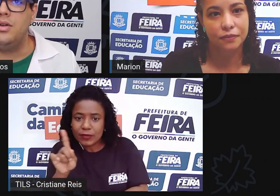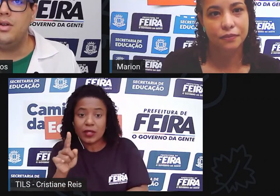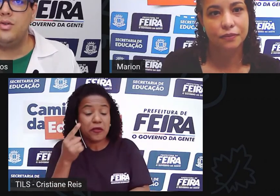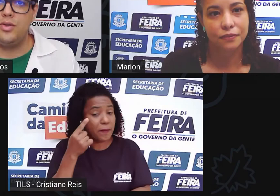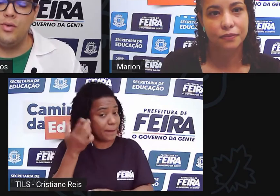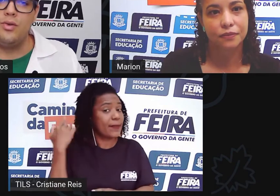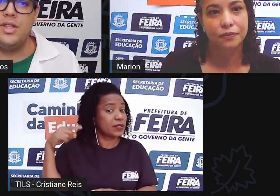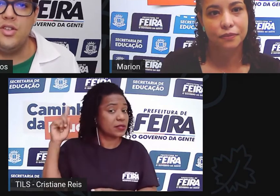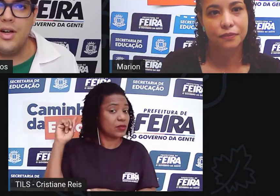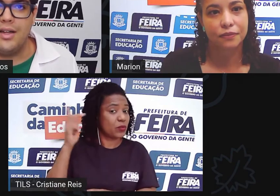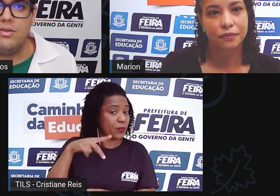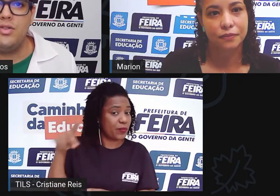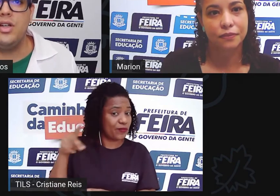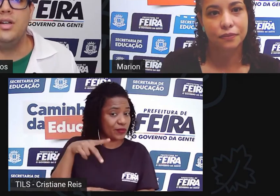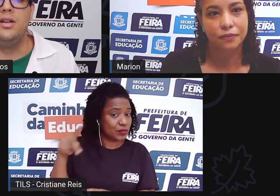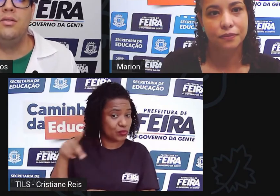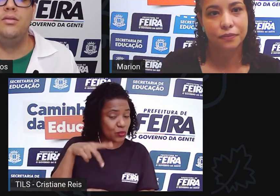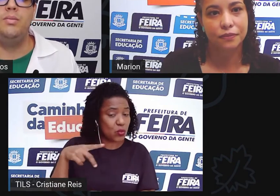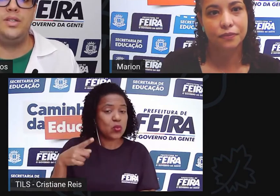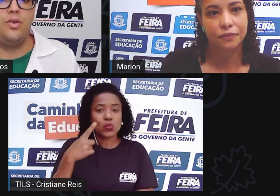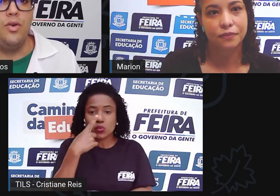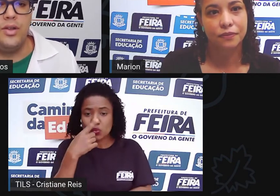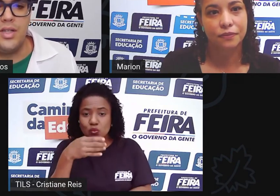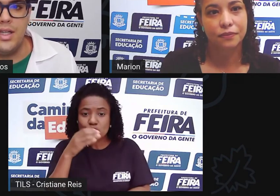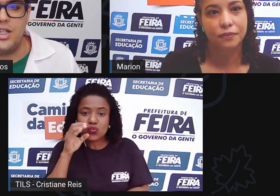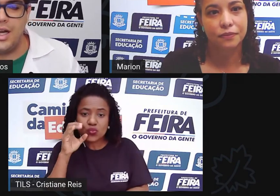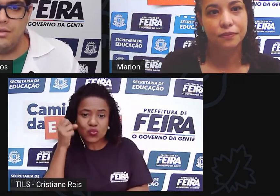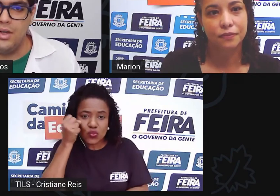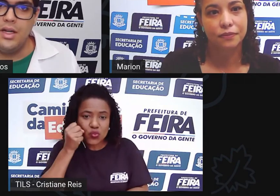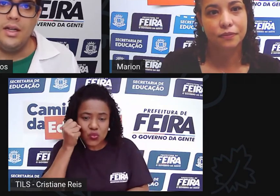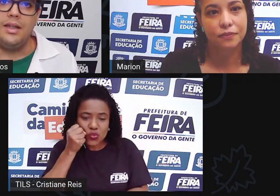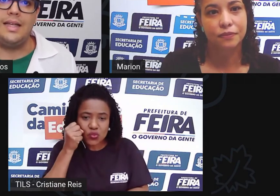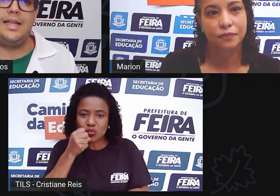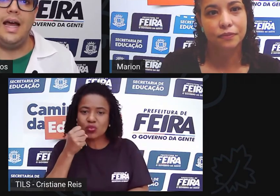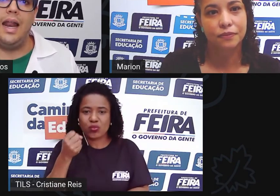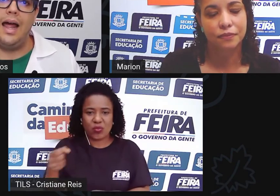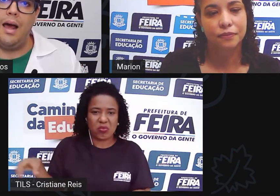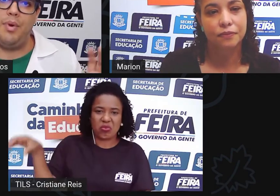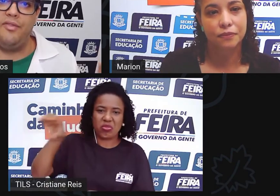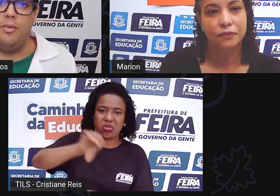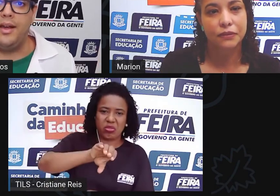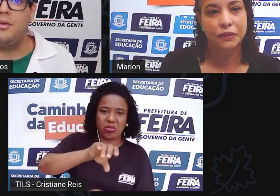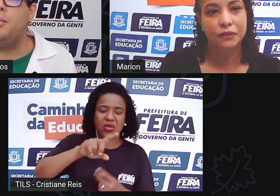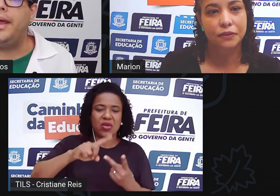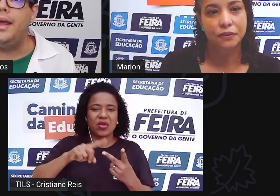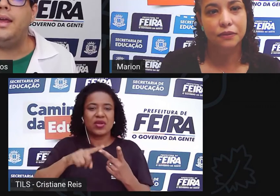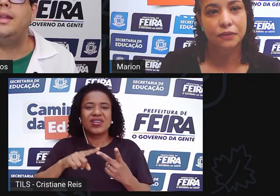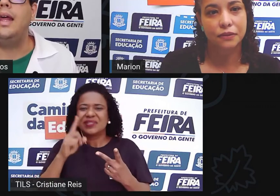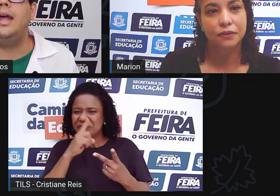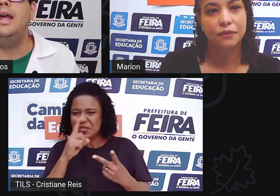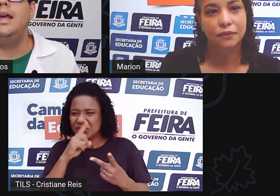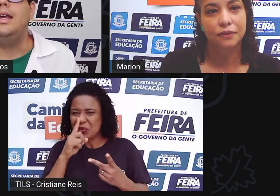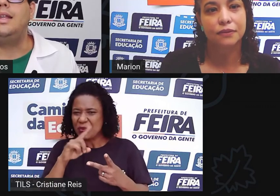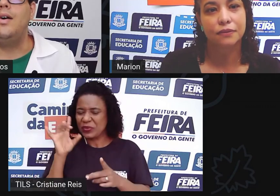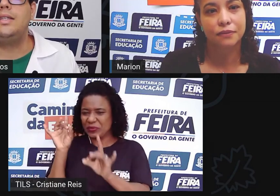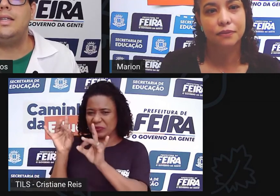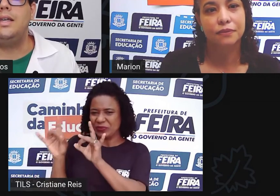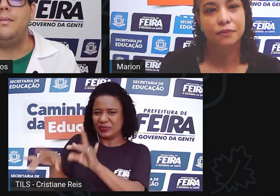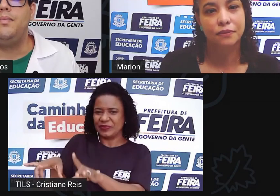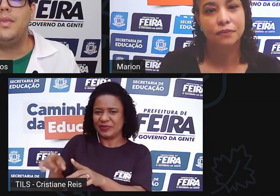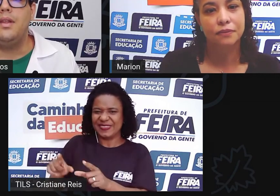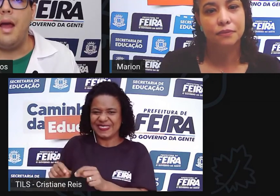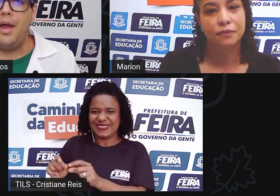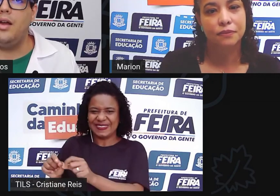desperdiçado. Suco ser jogado no chão, biscoito ser deixado na sala lá para a formiga comer, né? Então,